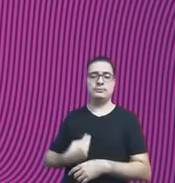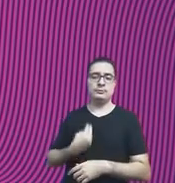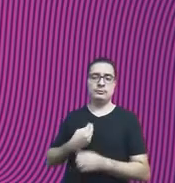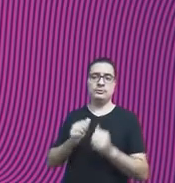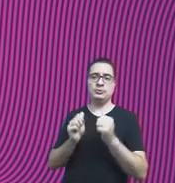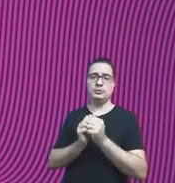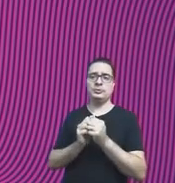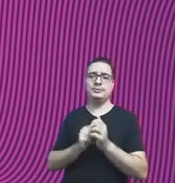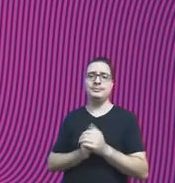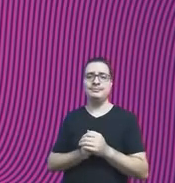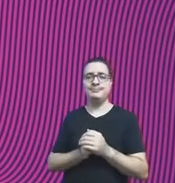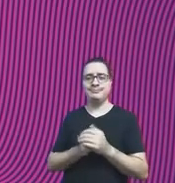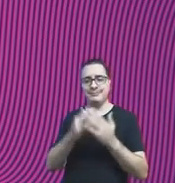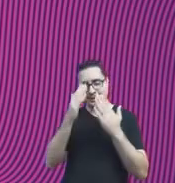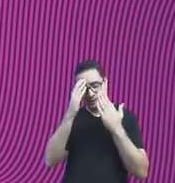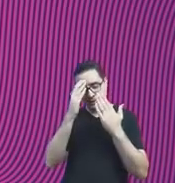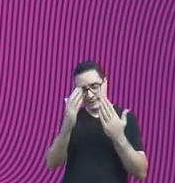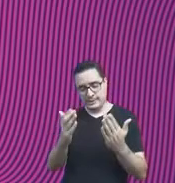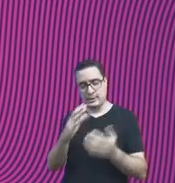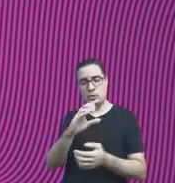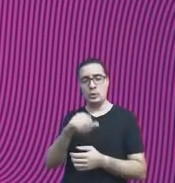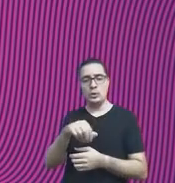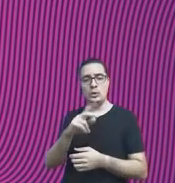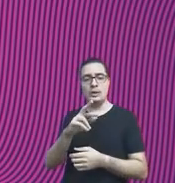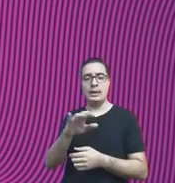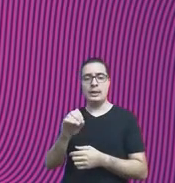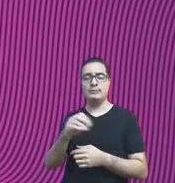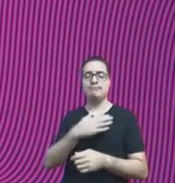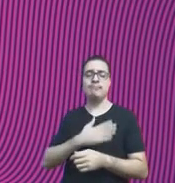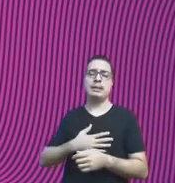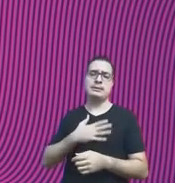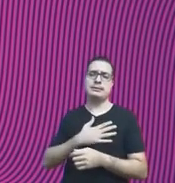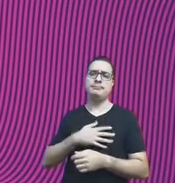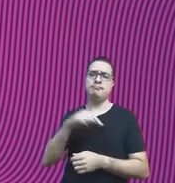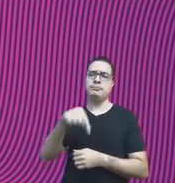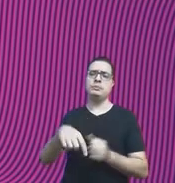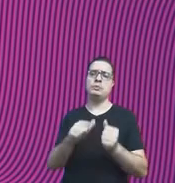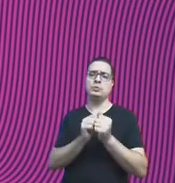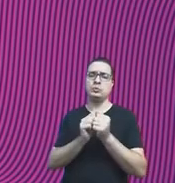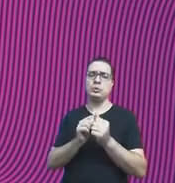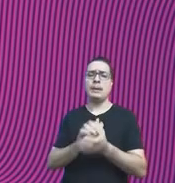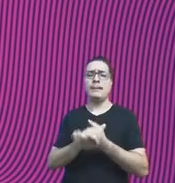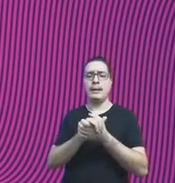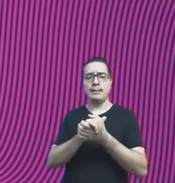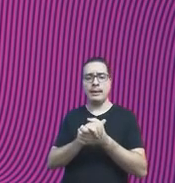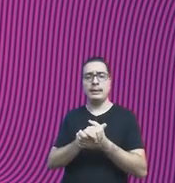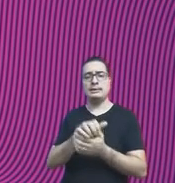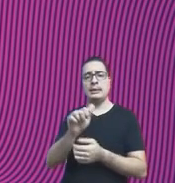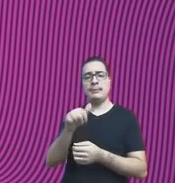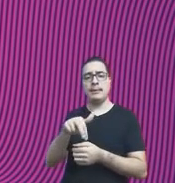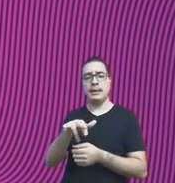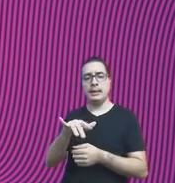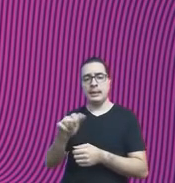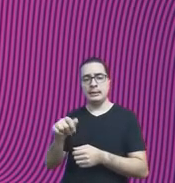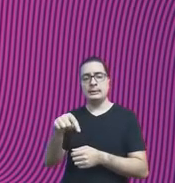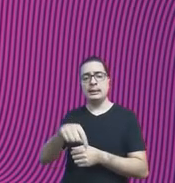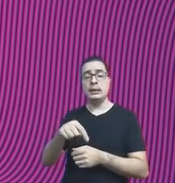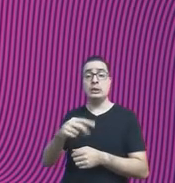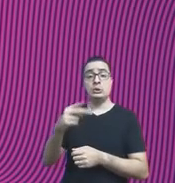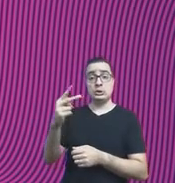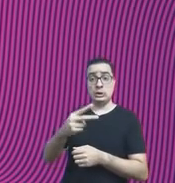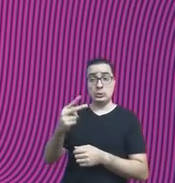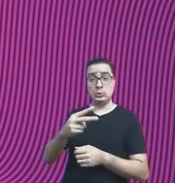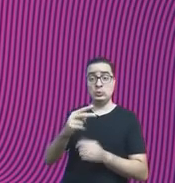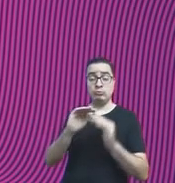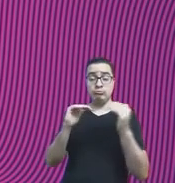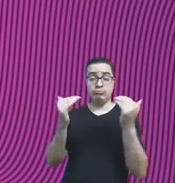Obrigado, Conrado, mais uma vez. Prazer estar aqui com vocês. Parabéns ao Américas pela realização do segundo Summit. É